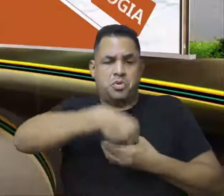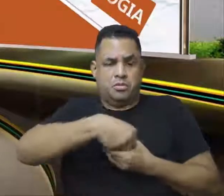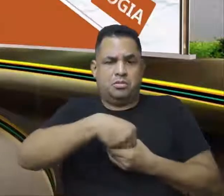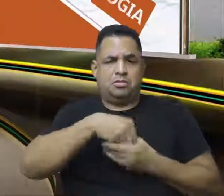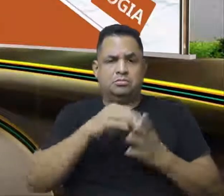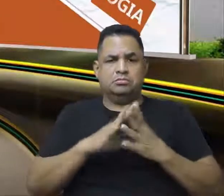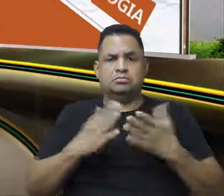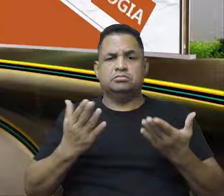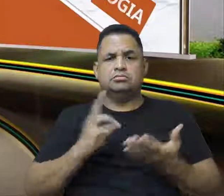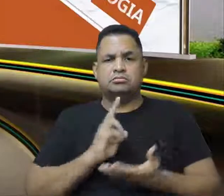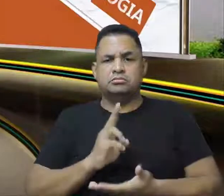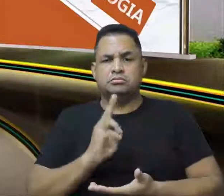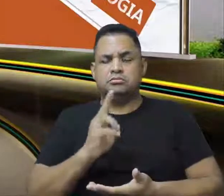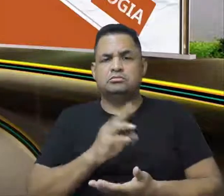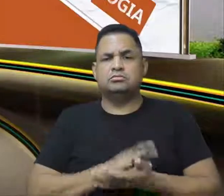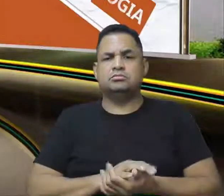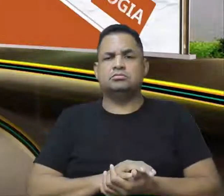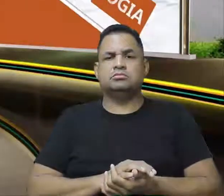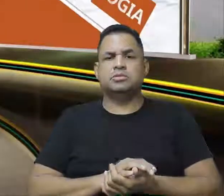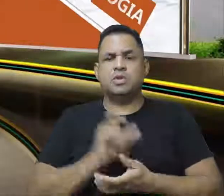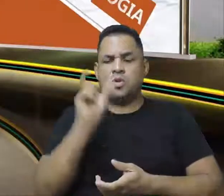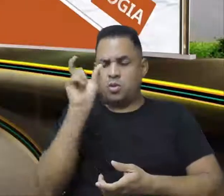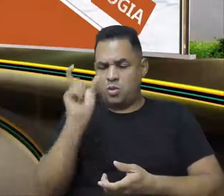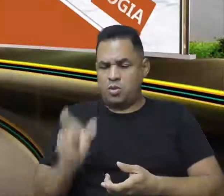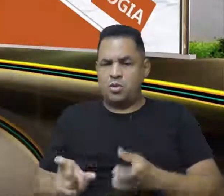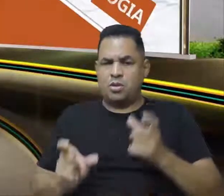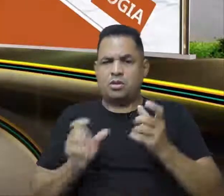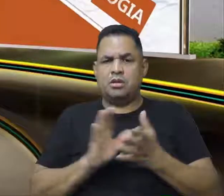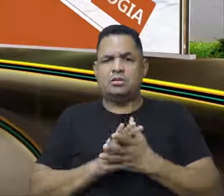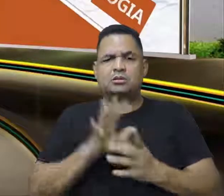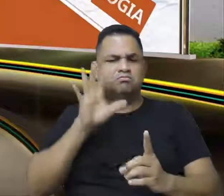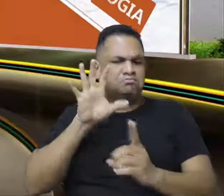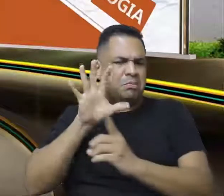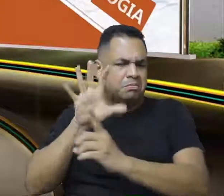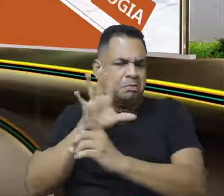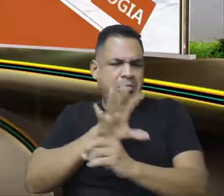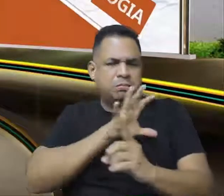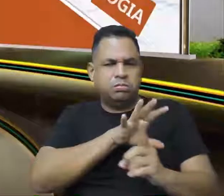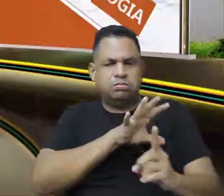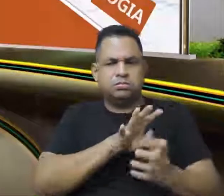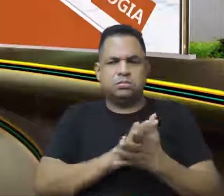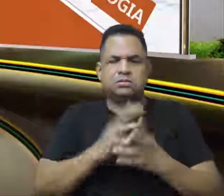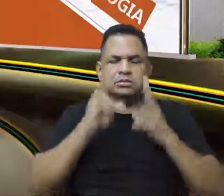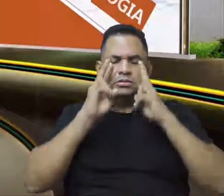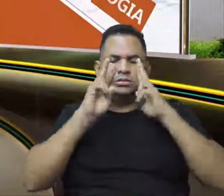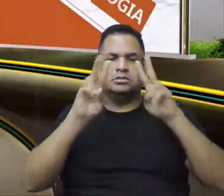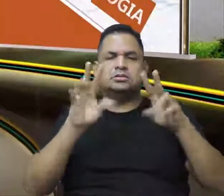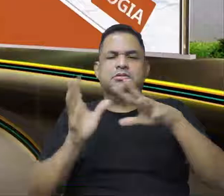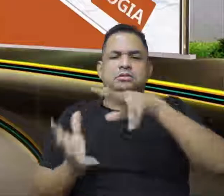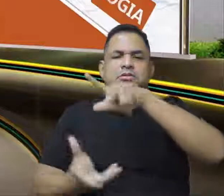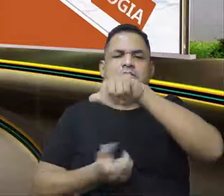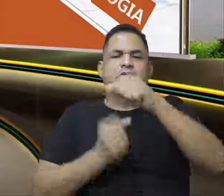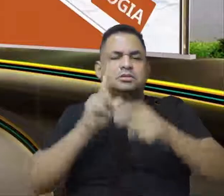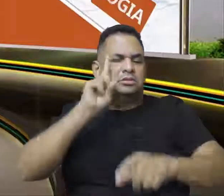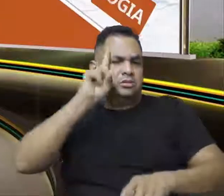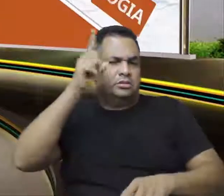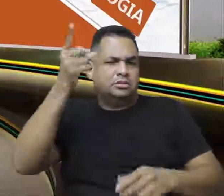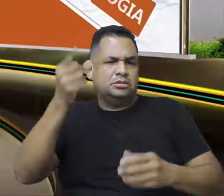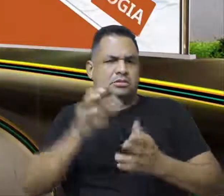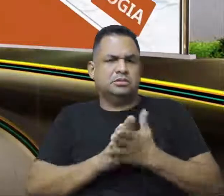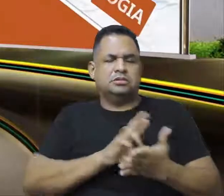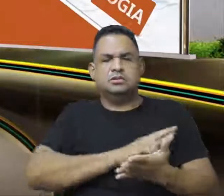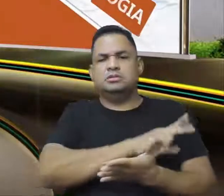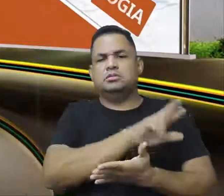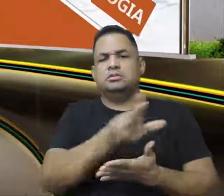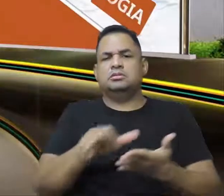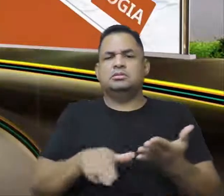A todo momento, o indivíduo ele é bombardeado com essas visões de mundo, com essas ideias que são diversas,